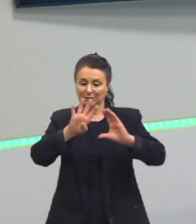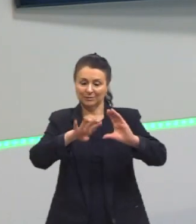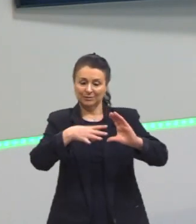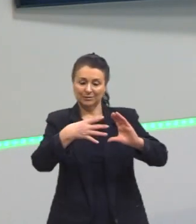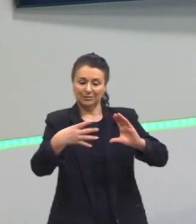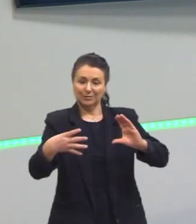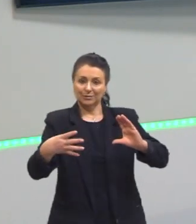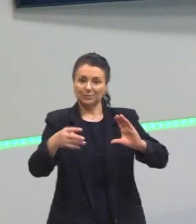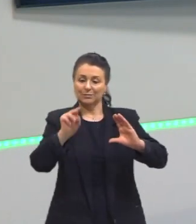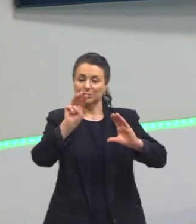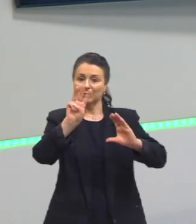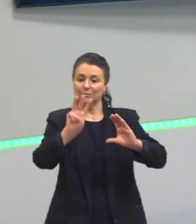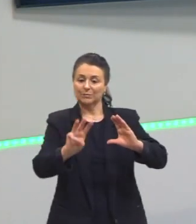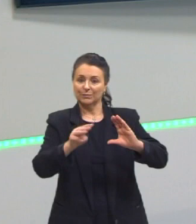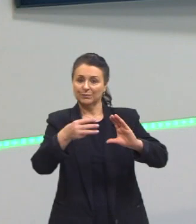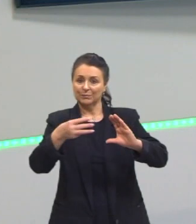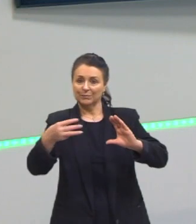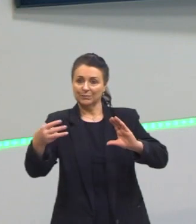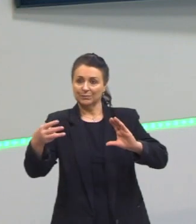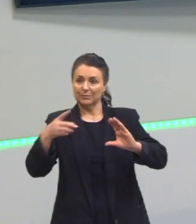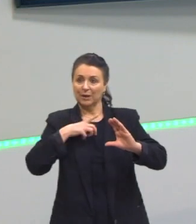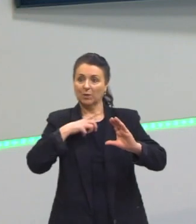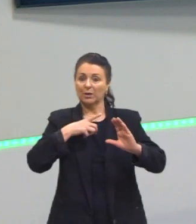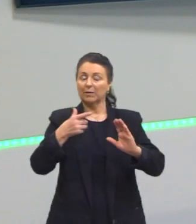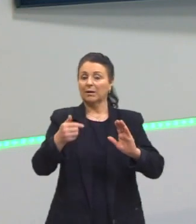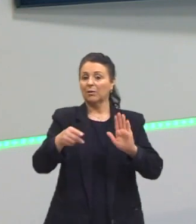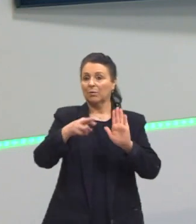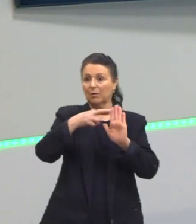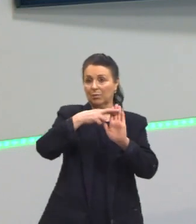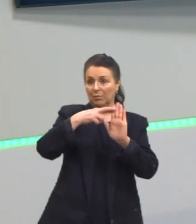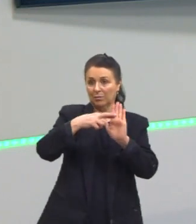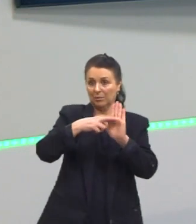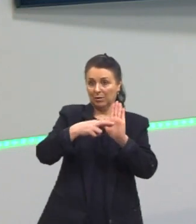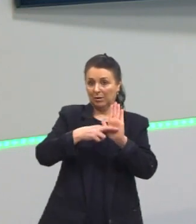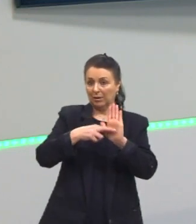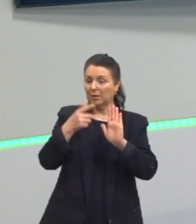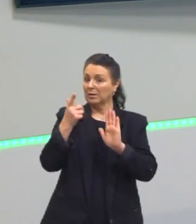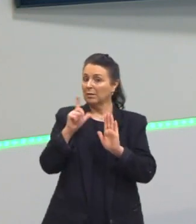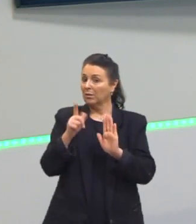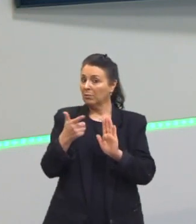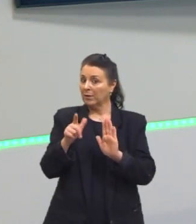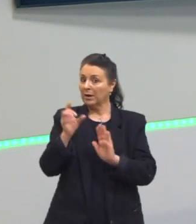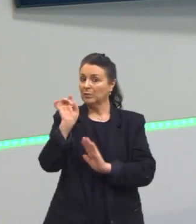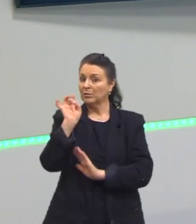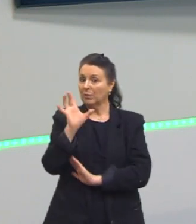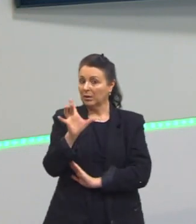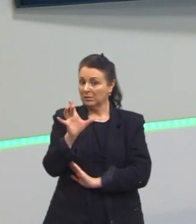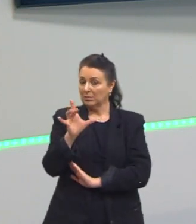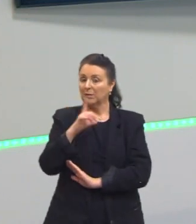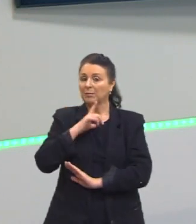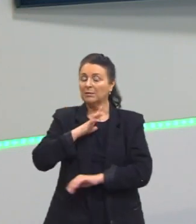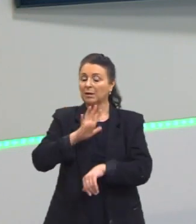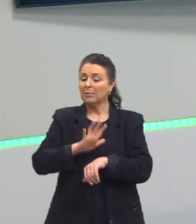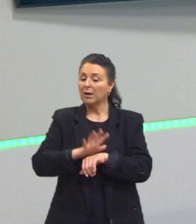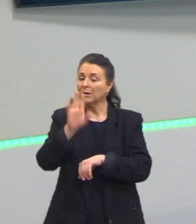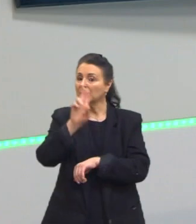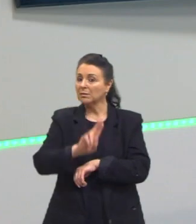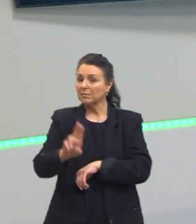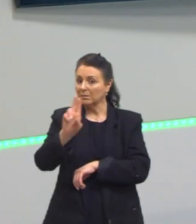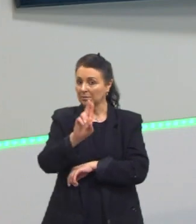essa sugestão, né, da regra de Sarros, não é a única forma que existe, mas é a forma mais comum que é